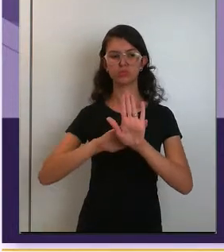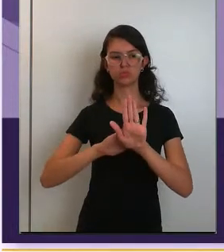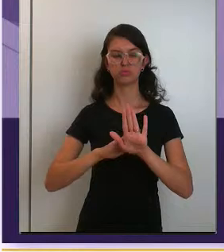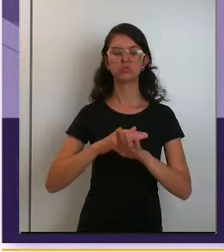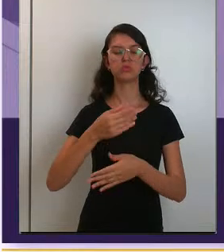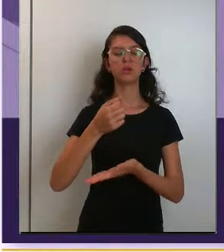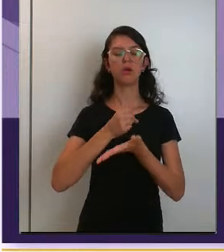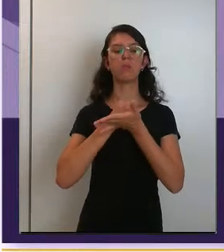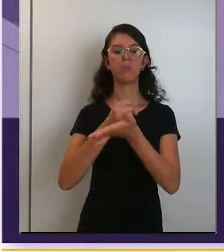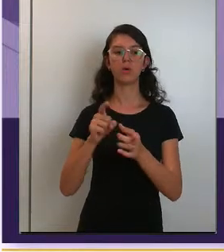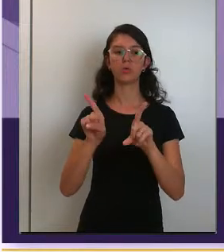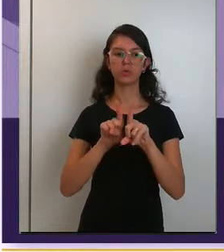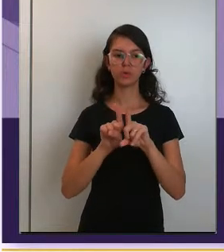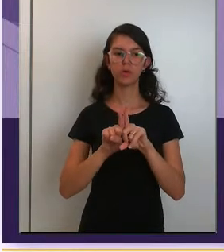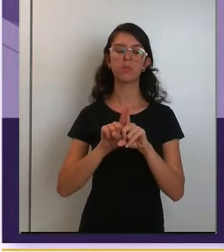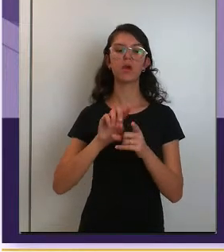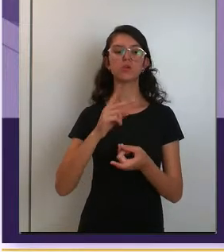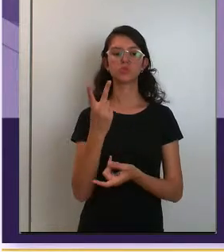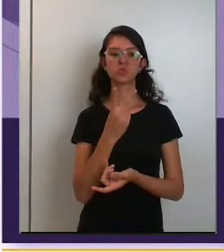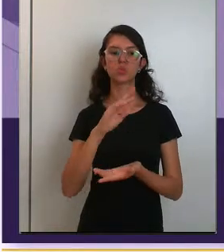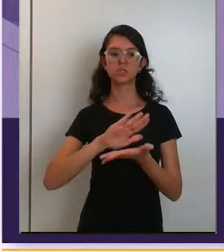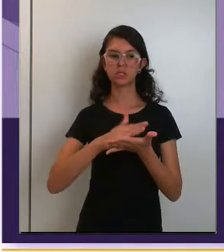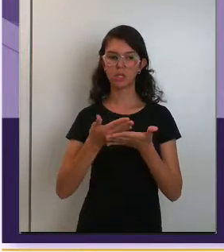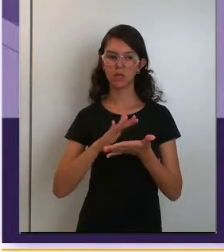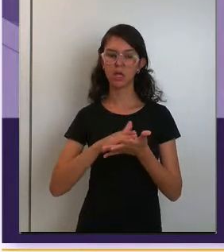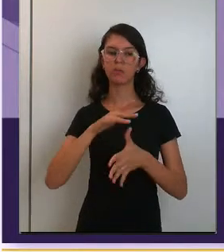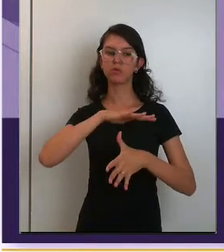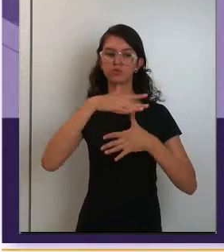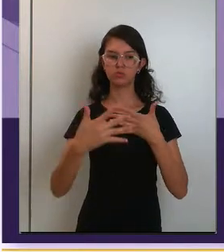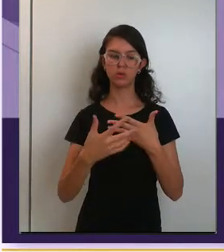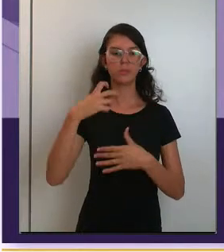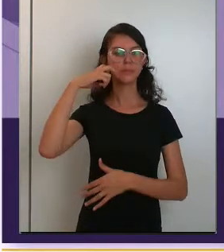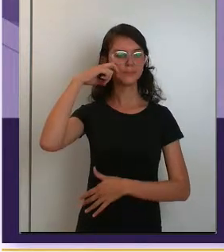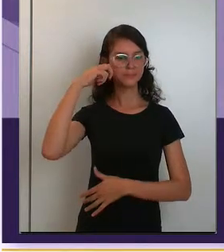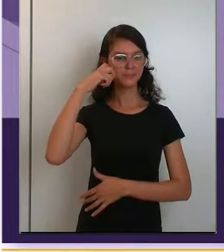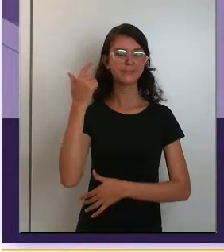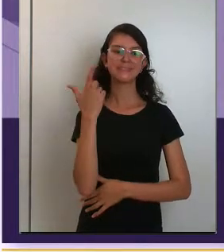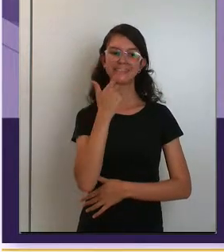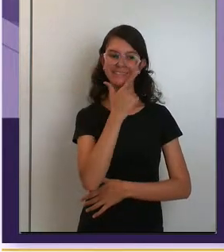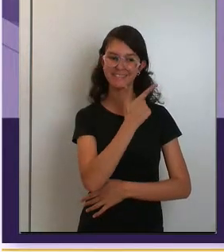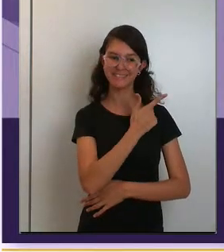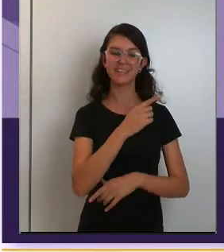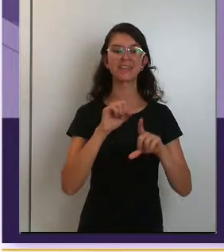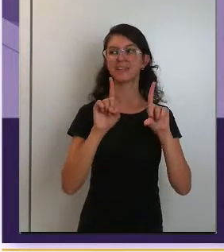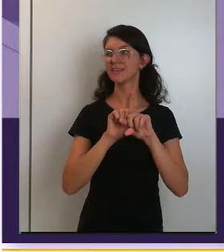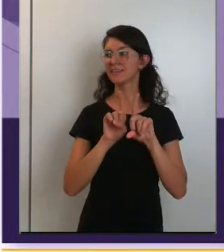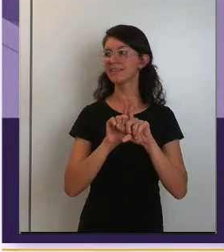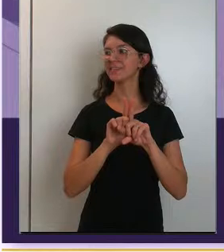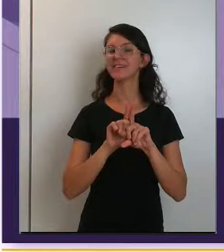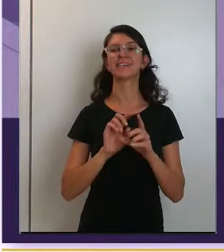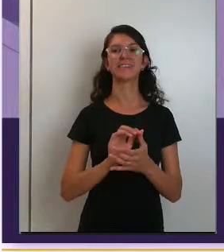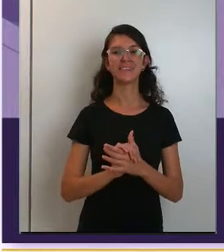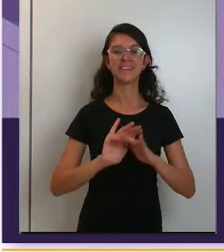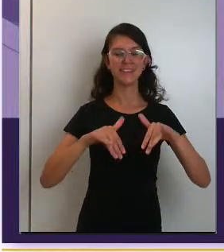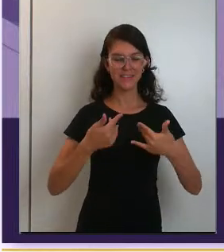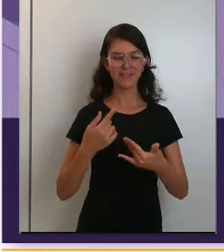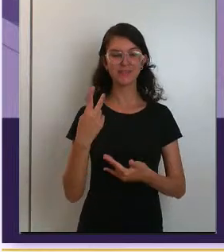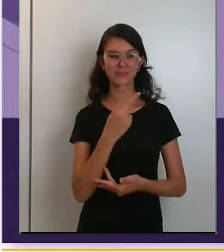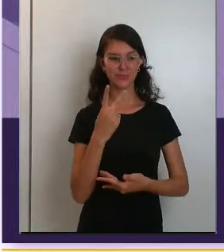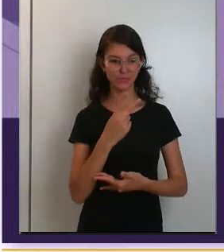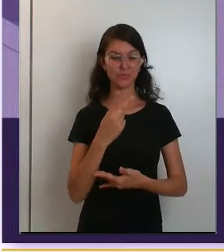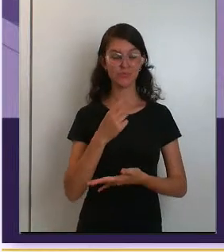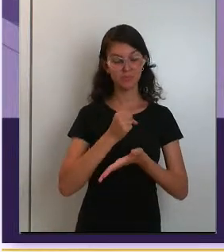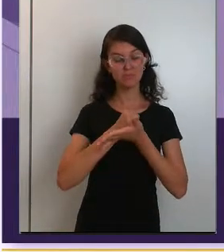Rayane Souza de Oliveira e a Lira Matos, que são as duas intérpretes em Libras que nós temos aqui nos